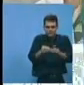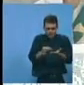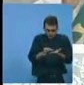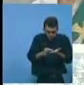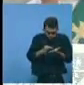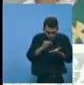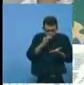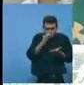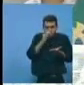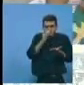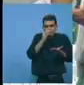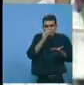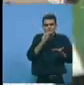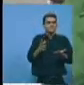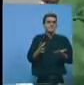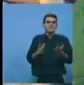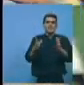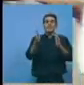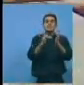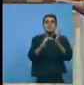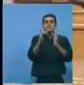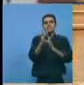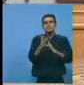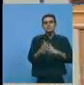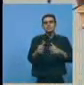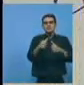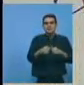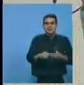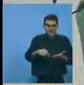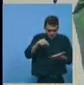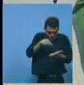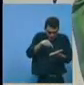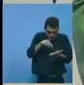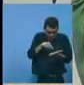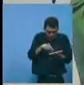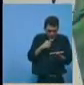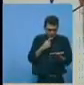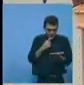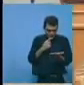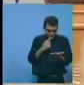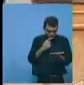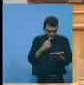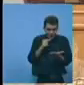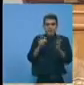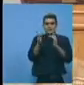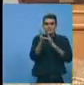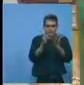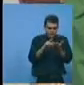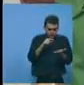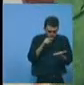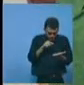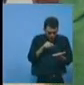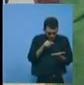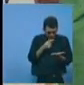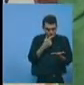Será que eu verdadeiramente, eu acredito que é Jesus que está naquela hóstia? Se eu acredito nisso, a minha vida tem que